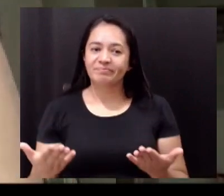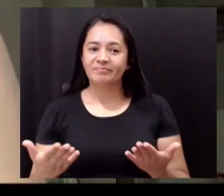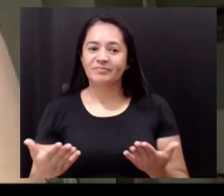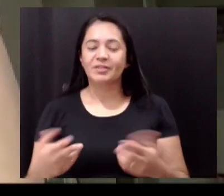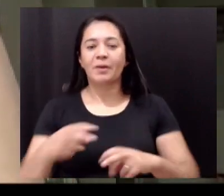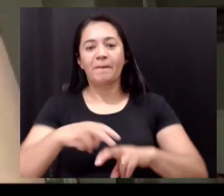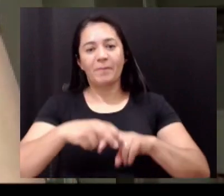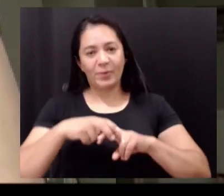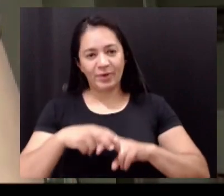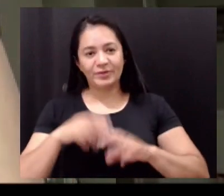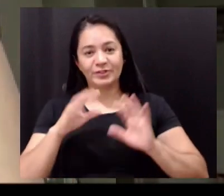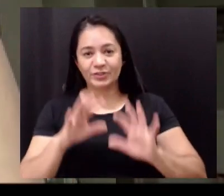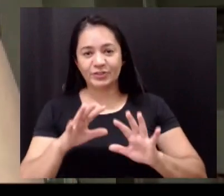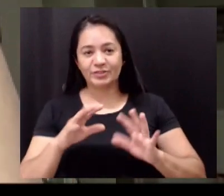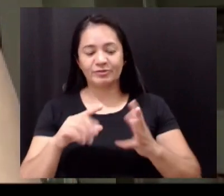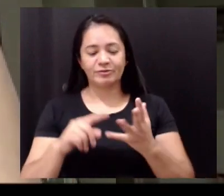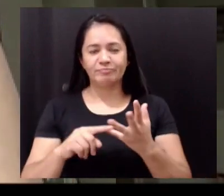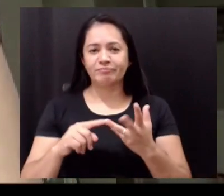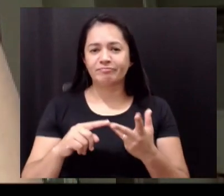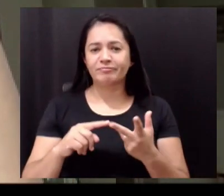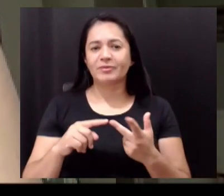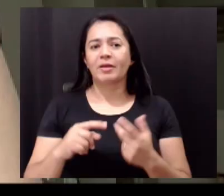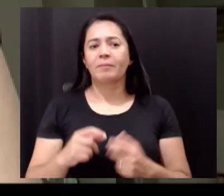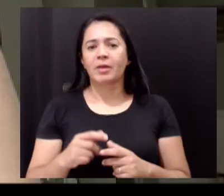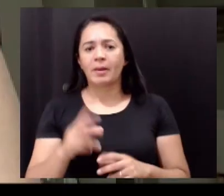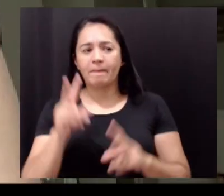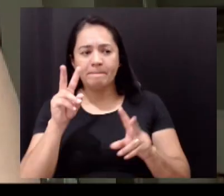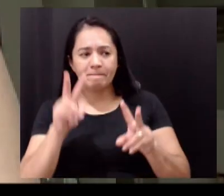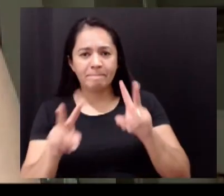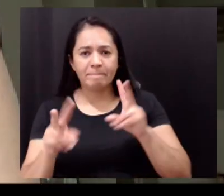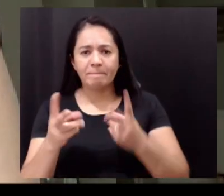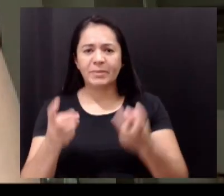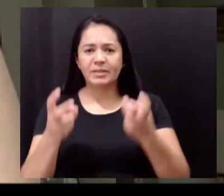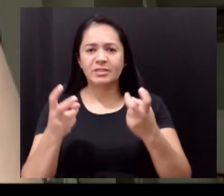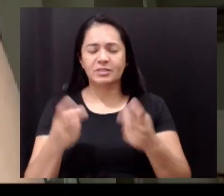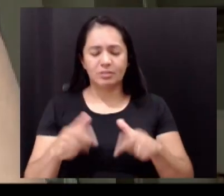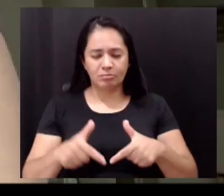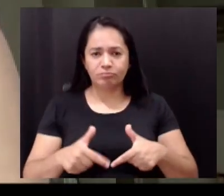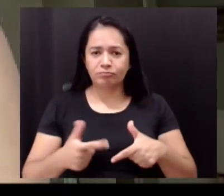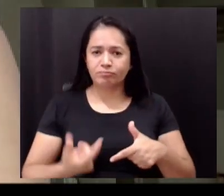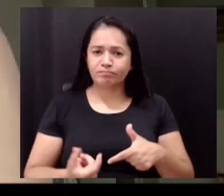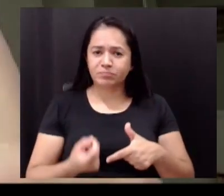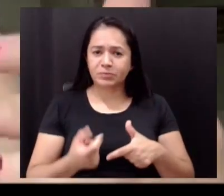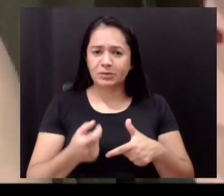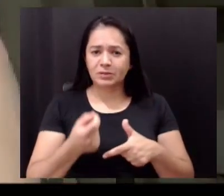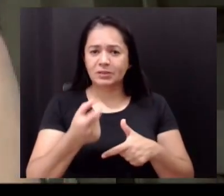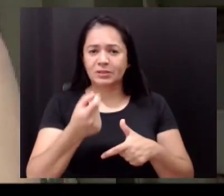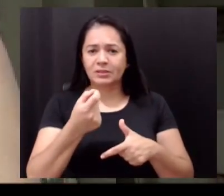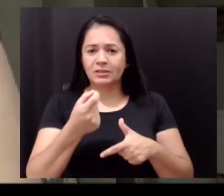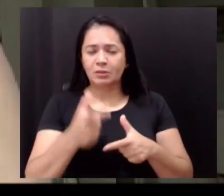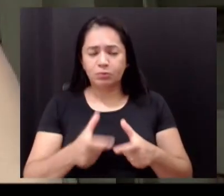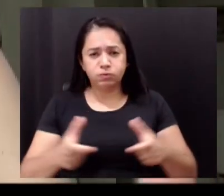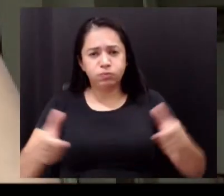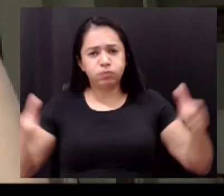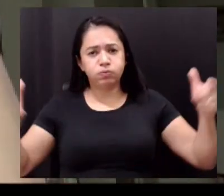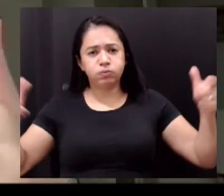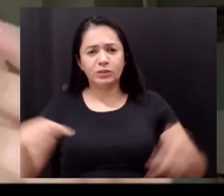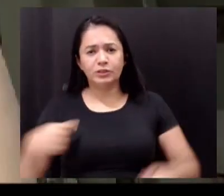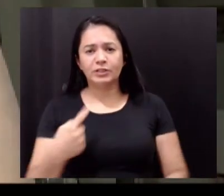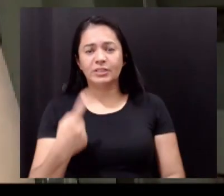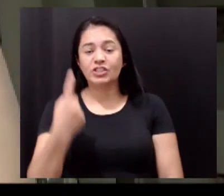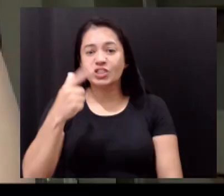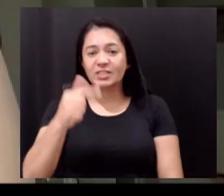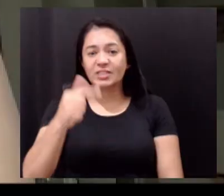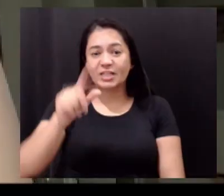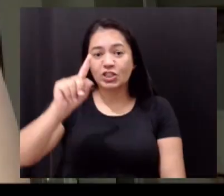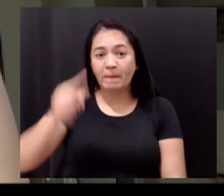também vendo um número crescente do câncer de colo de útero no nosso país, né, em que a gente tem 17 mil casos por ano,